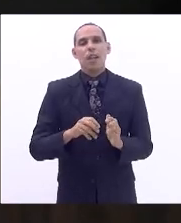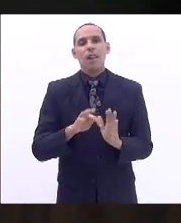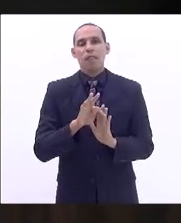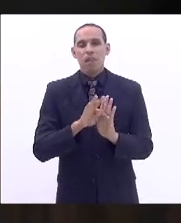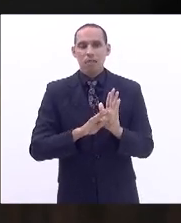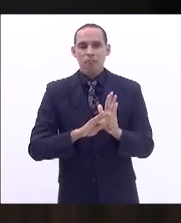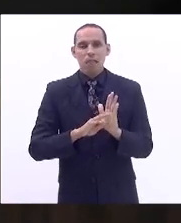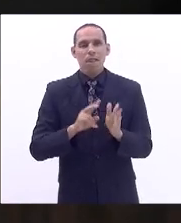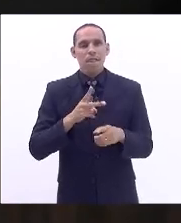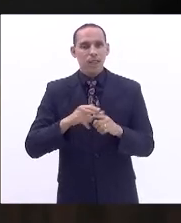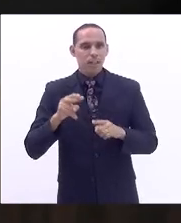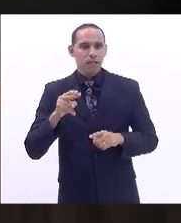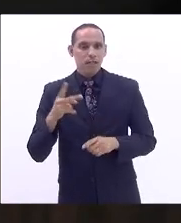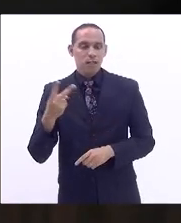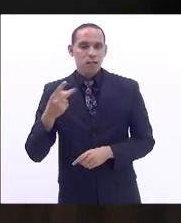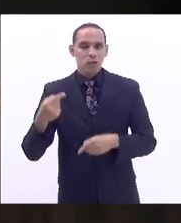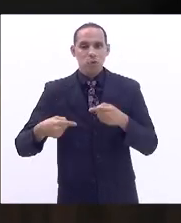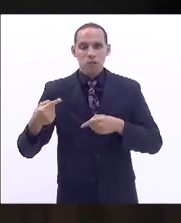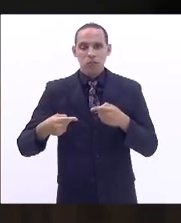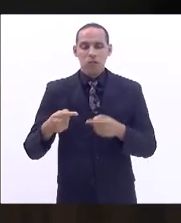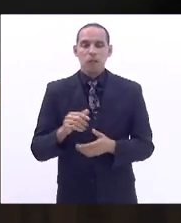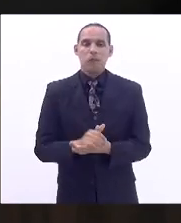do vencido passivo da discussão